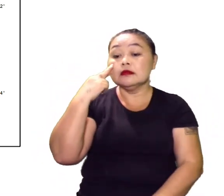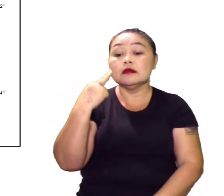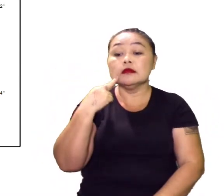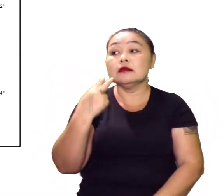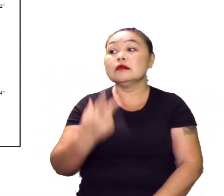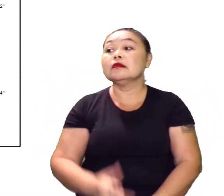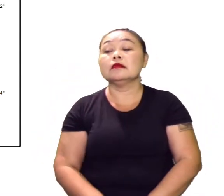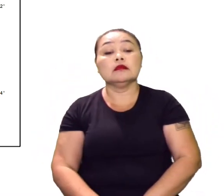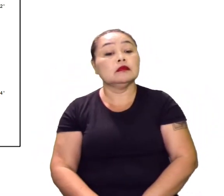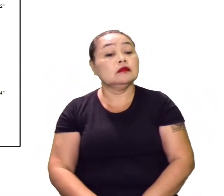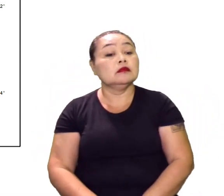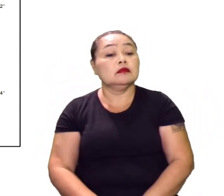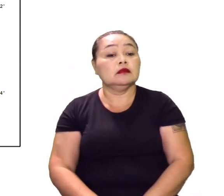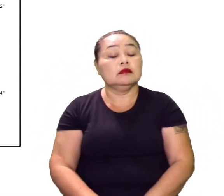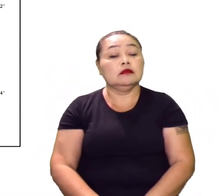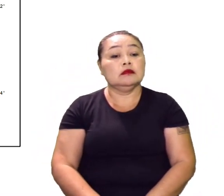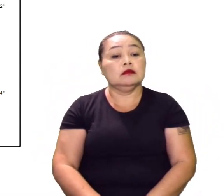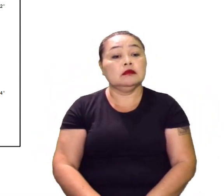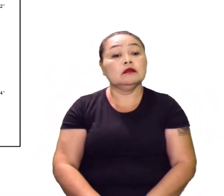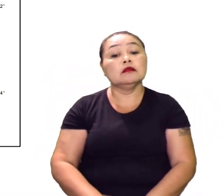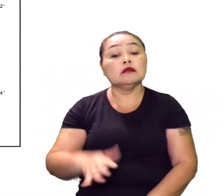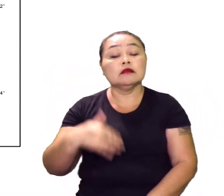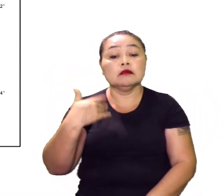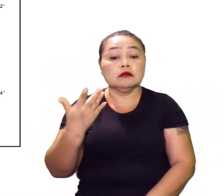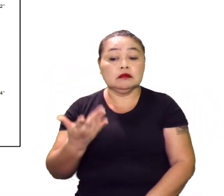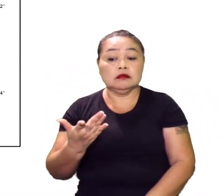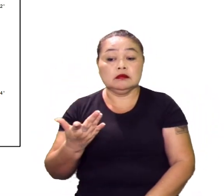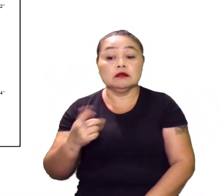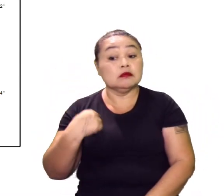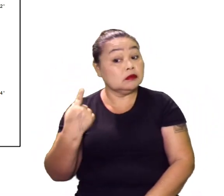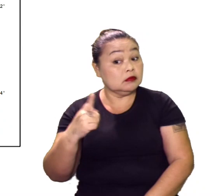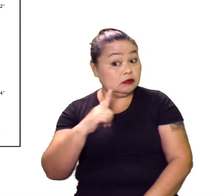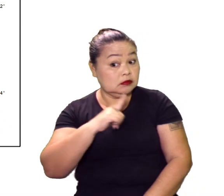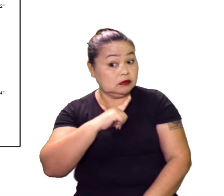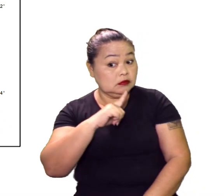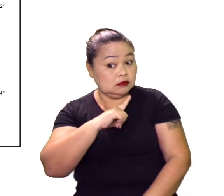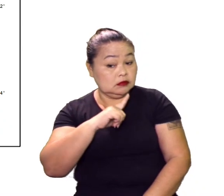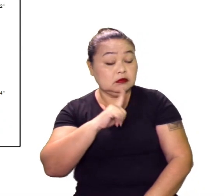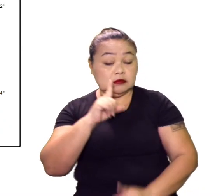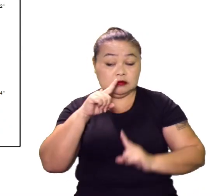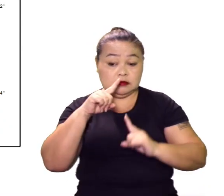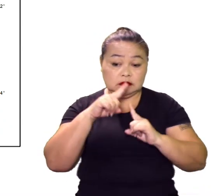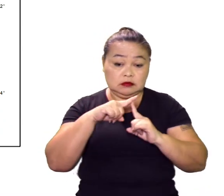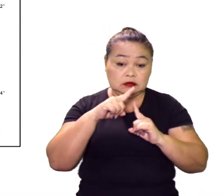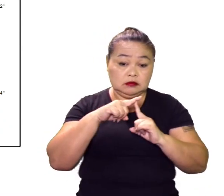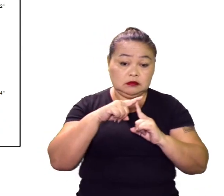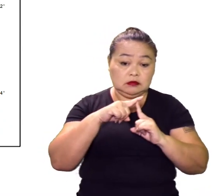ok? Então, gente, embora nós tenhamos, de uma forma bem técnica,